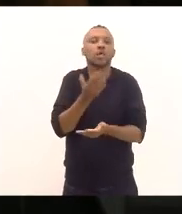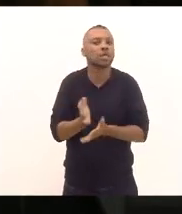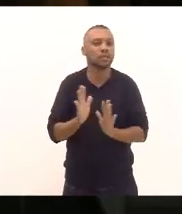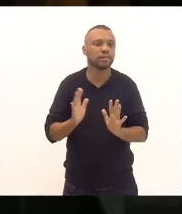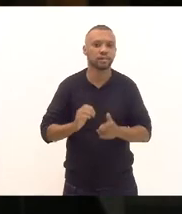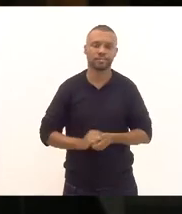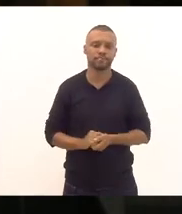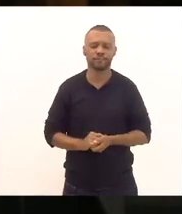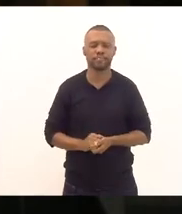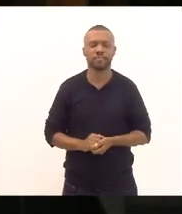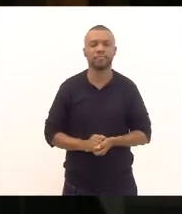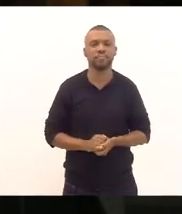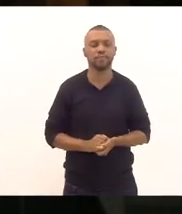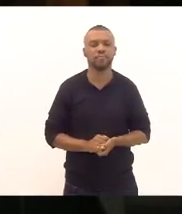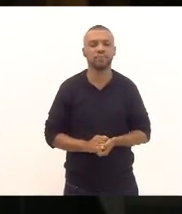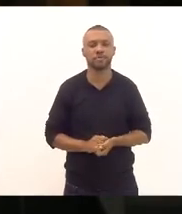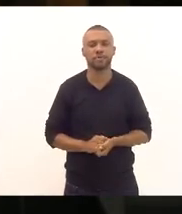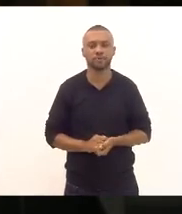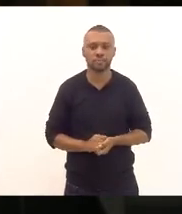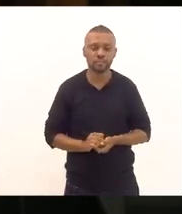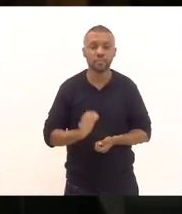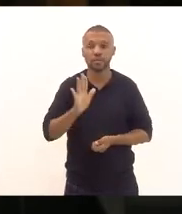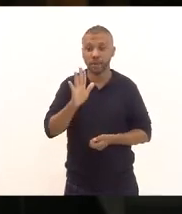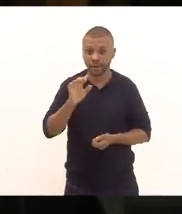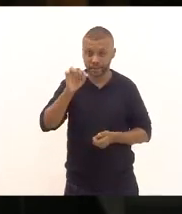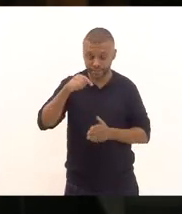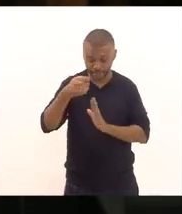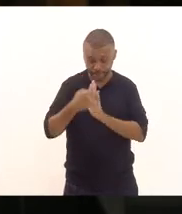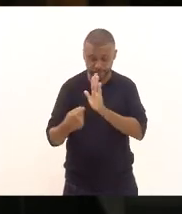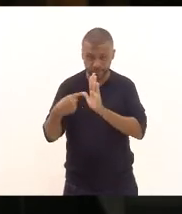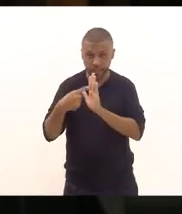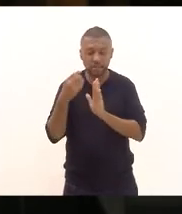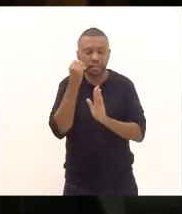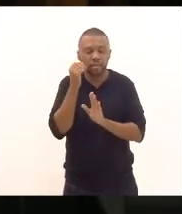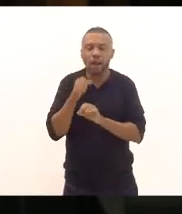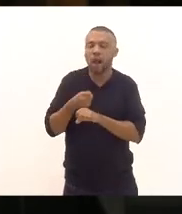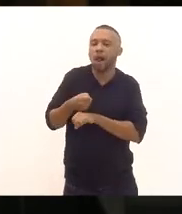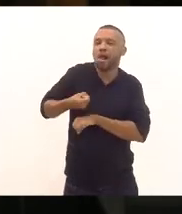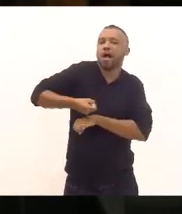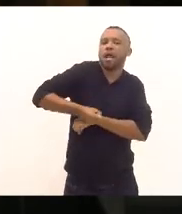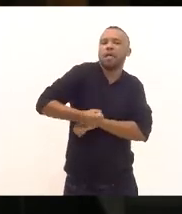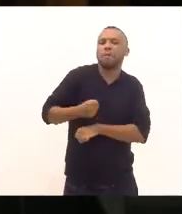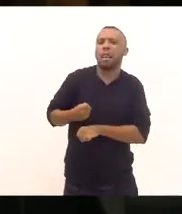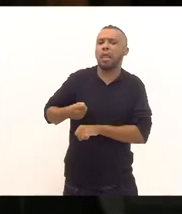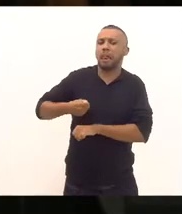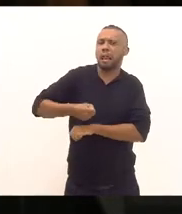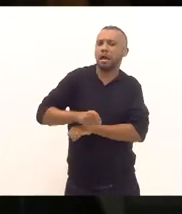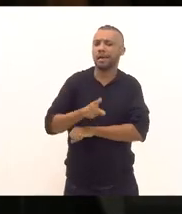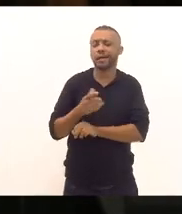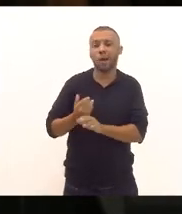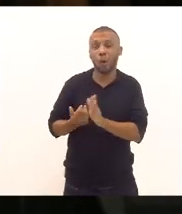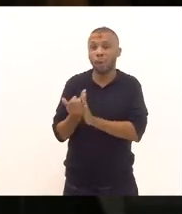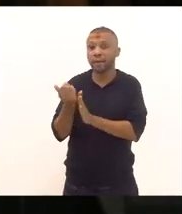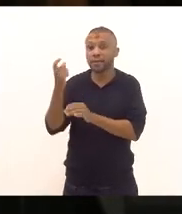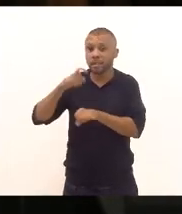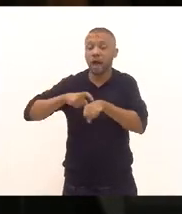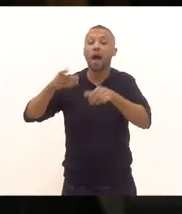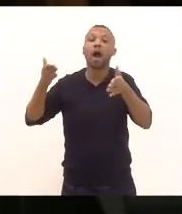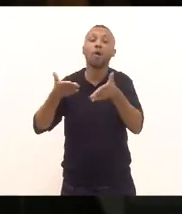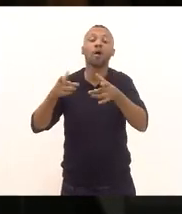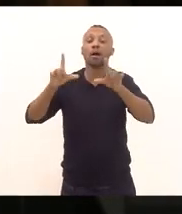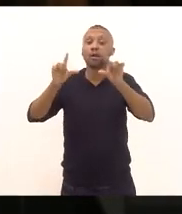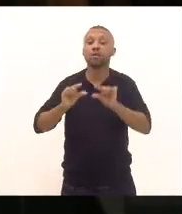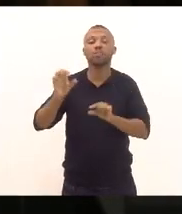É mas aqui eles estão forçando uma barra que entra em vigor agora porque eles querem essa